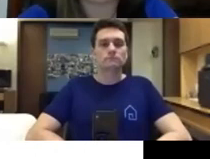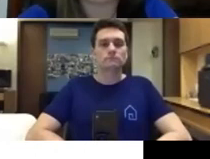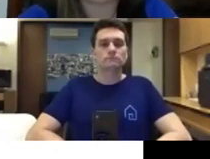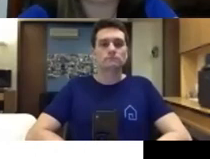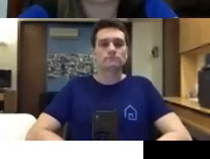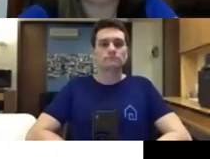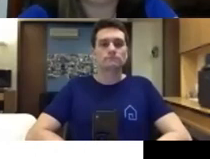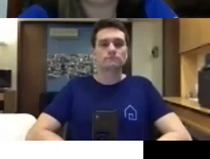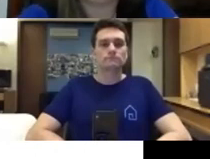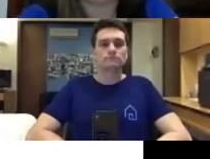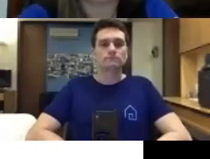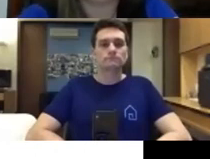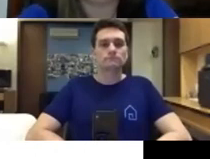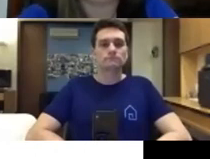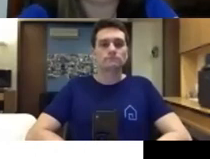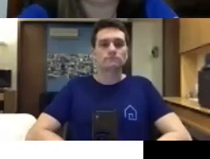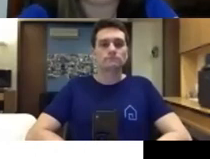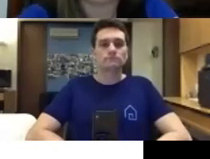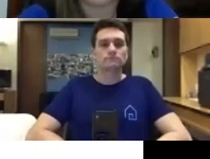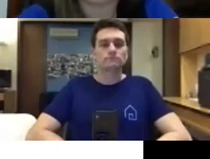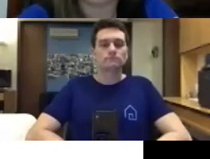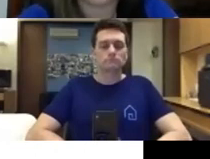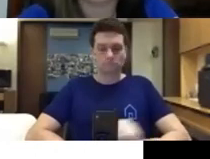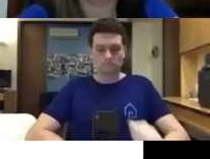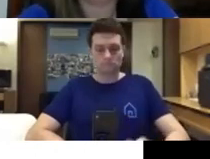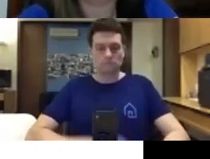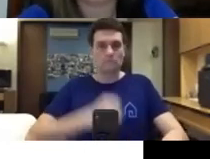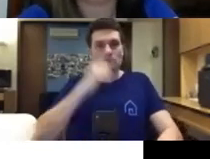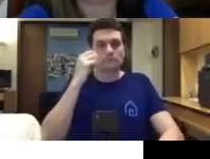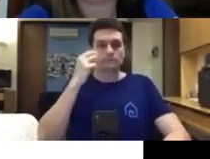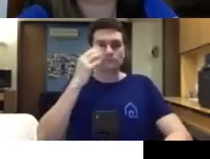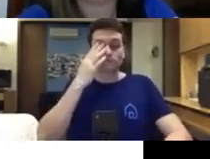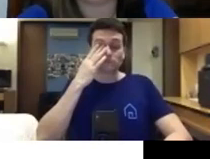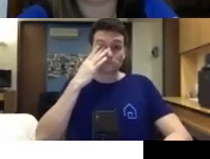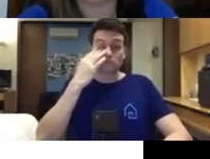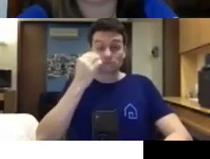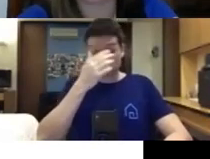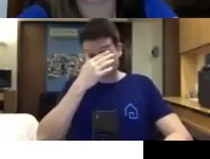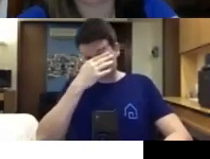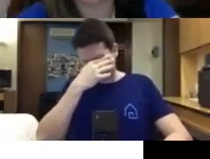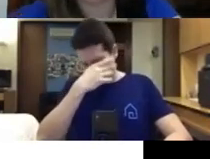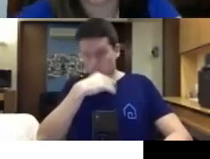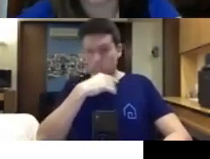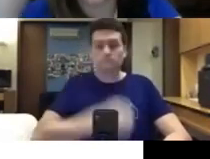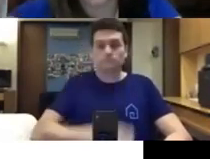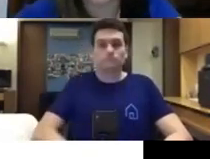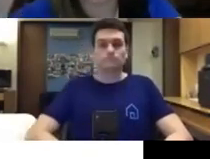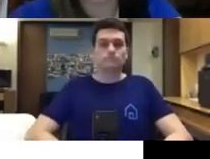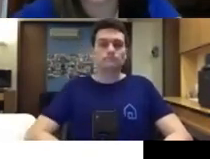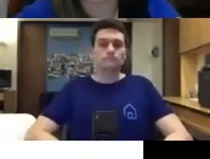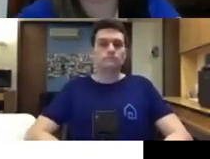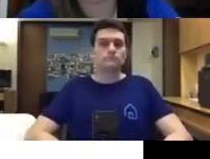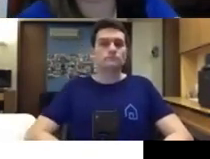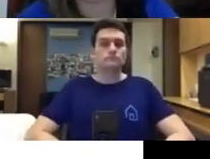fases. Então, o concreto ele é um material heterogêneo, né? A gente às vezes não esquece um pouco disso, porque é uma fase,